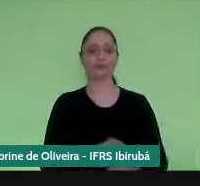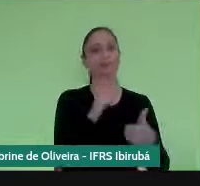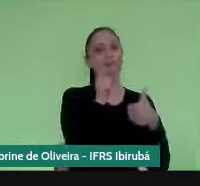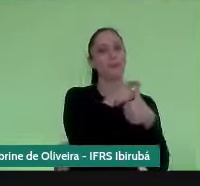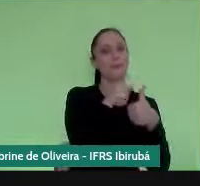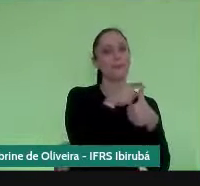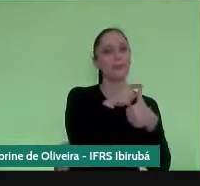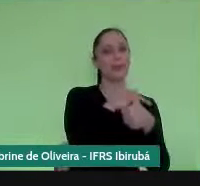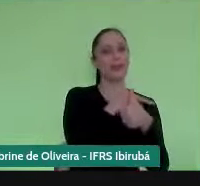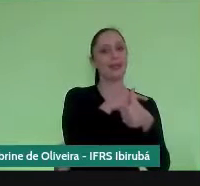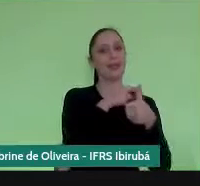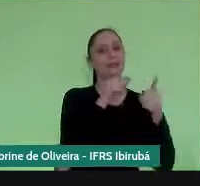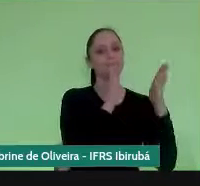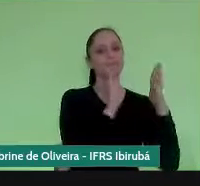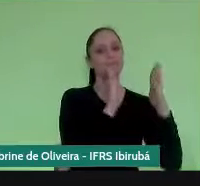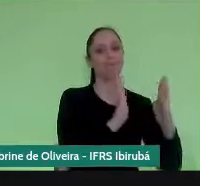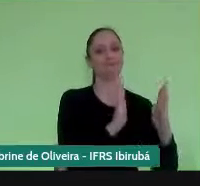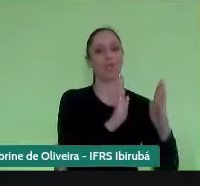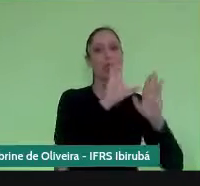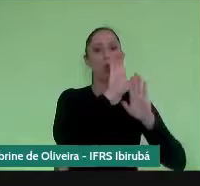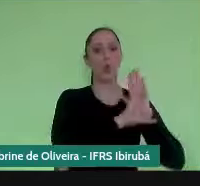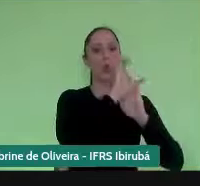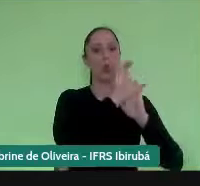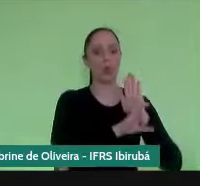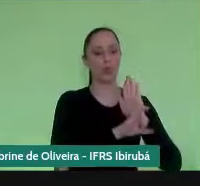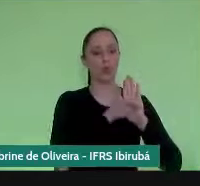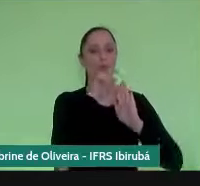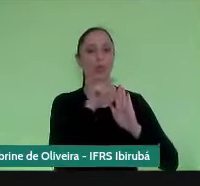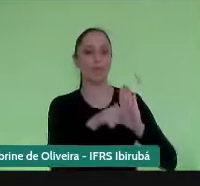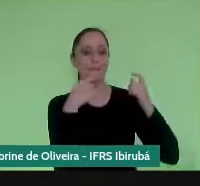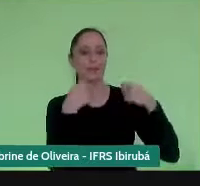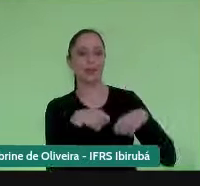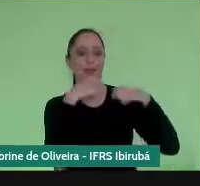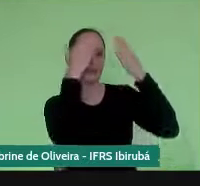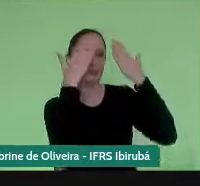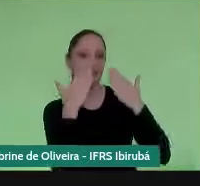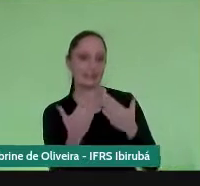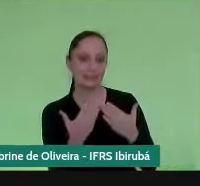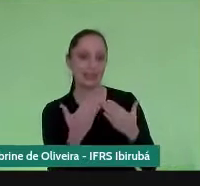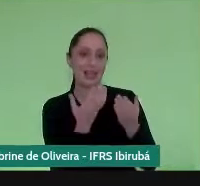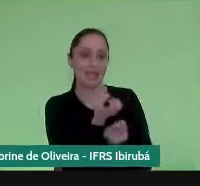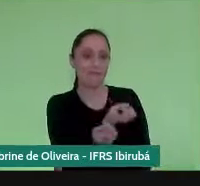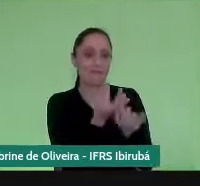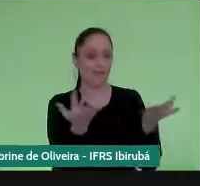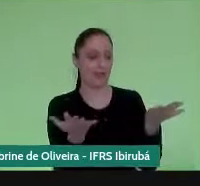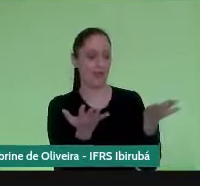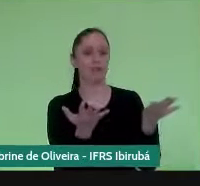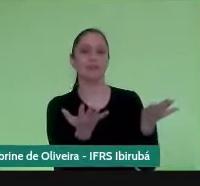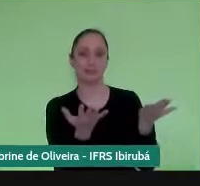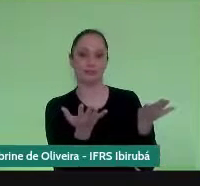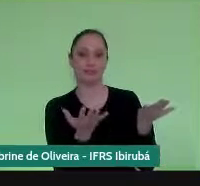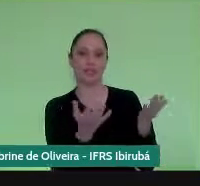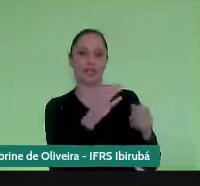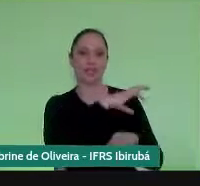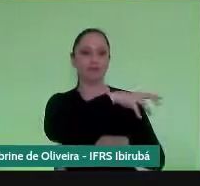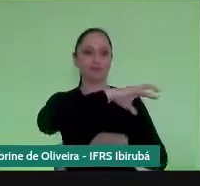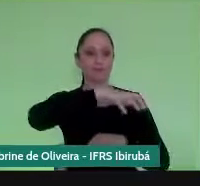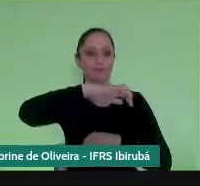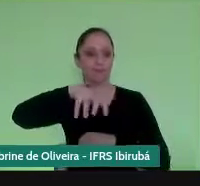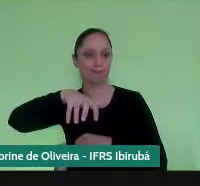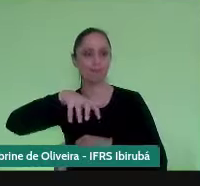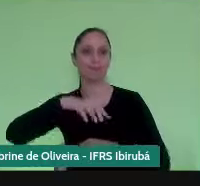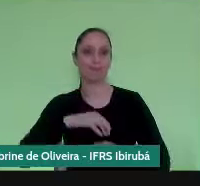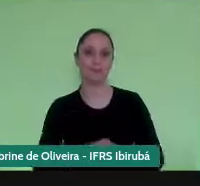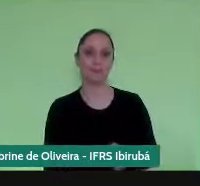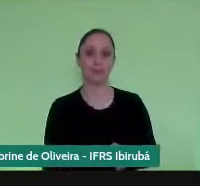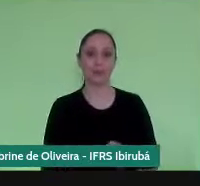do currículo envolvia analisar a oferta dos campos e entre os campos, pensando nos eixos tecnológicos do